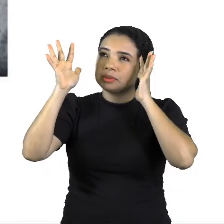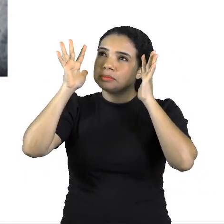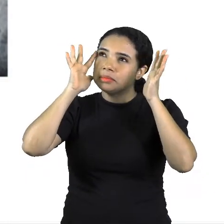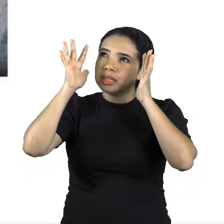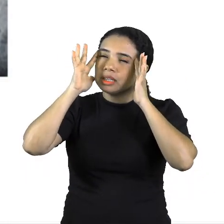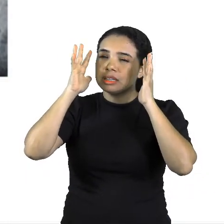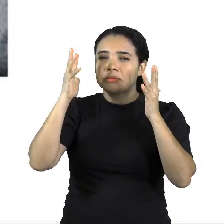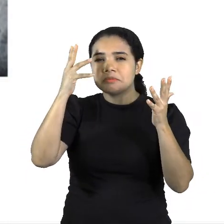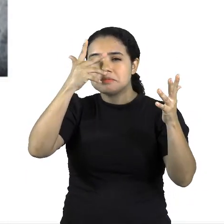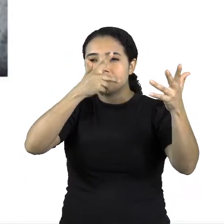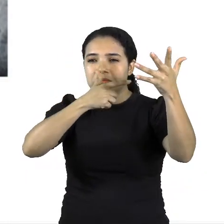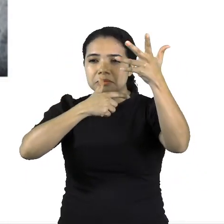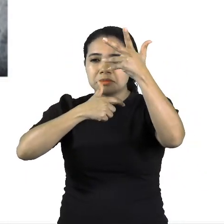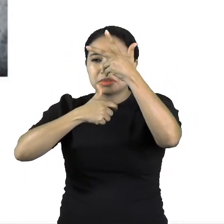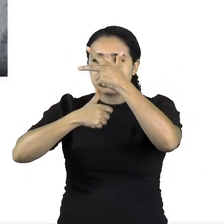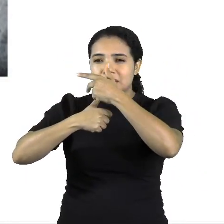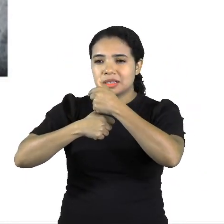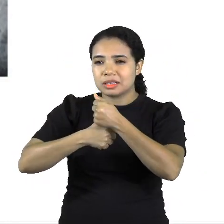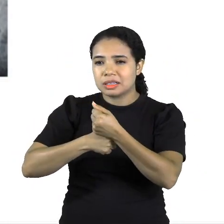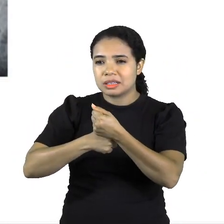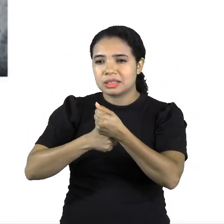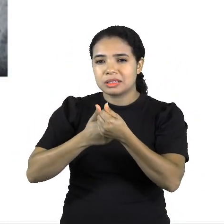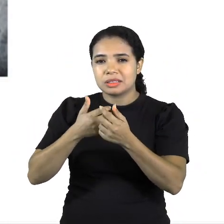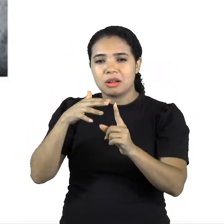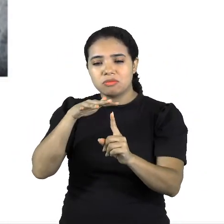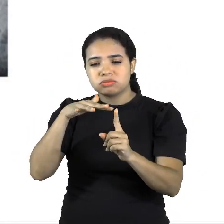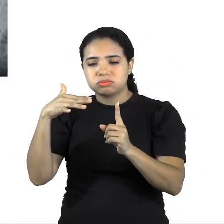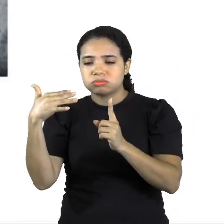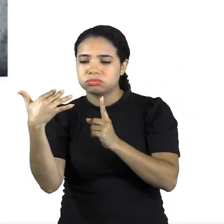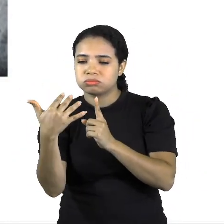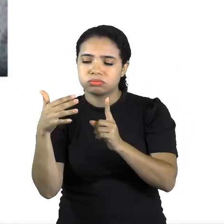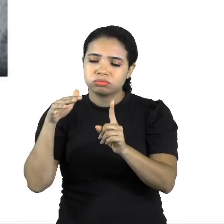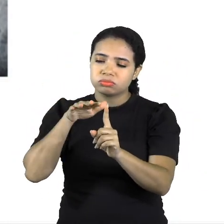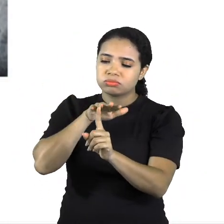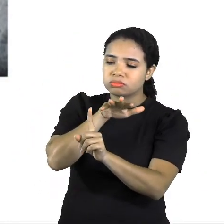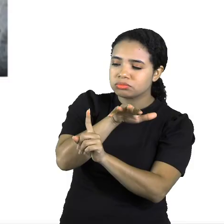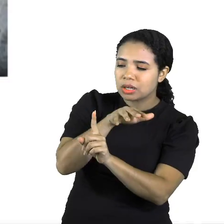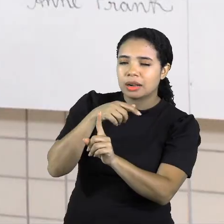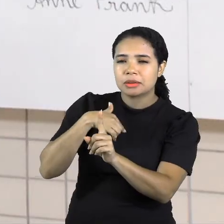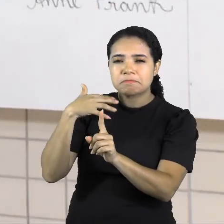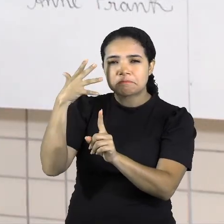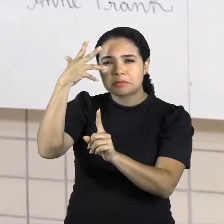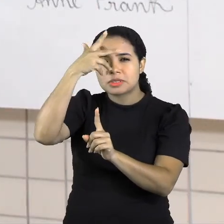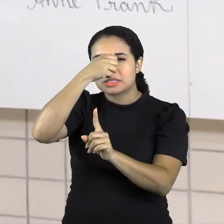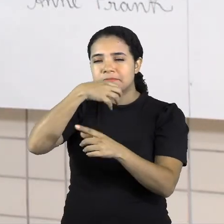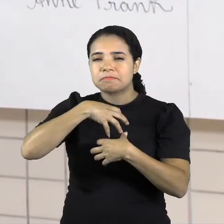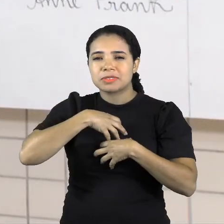toda a beleza que ainda resta em torno de você e seja feliz.